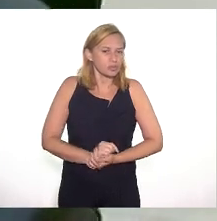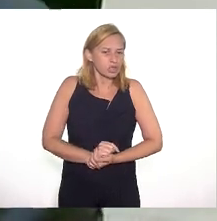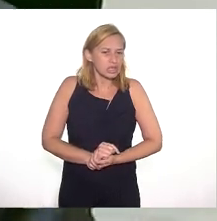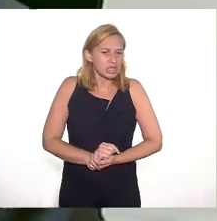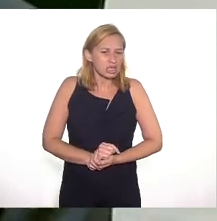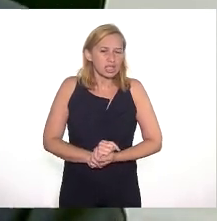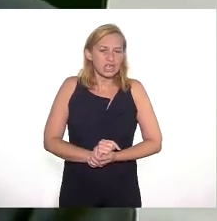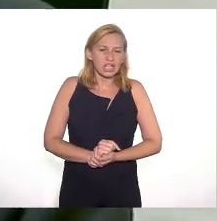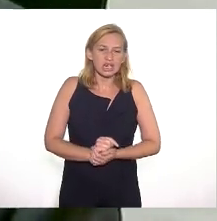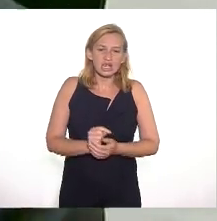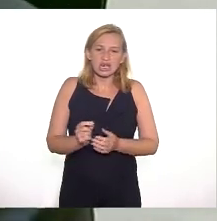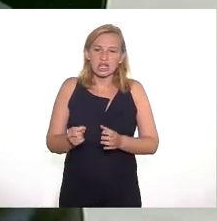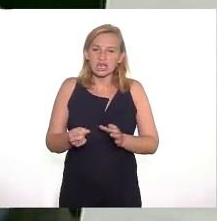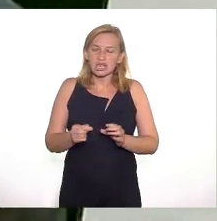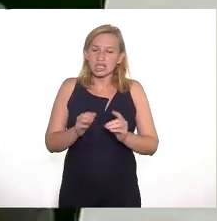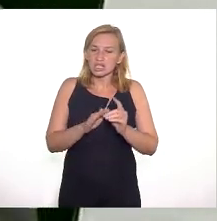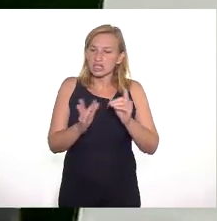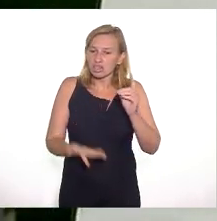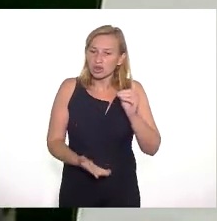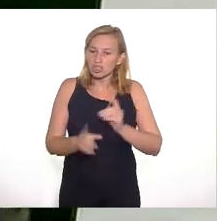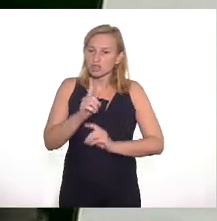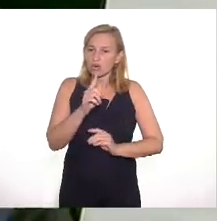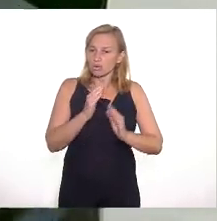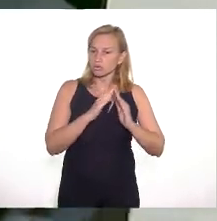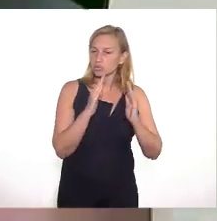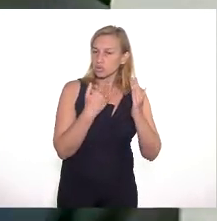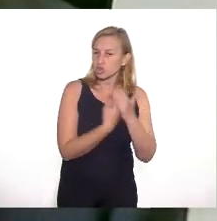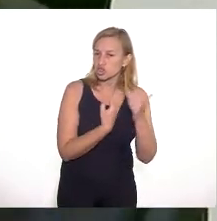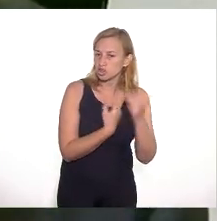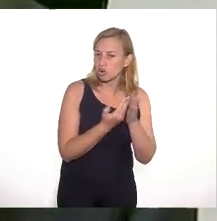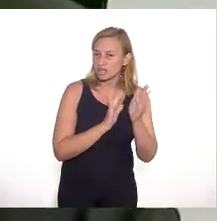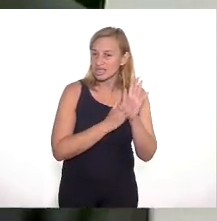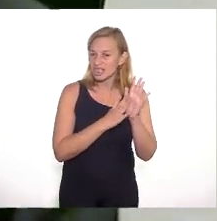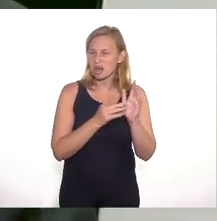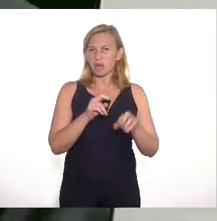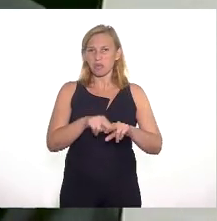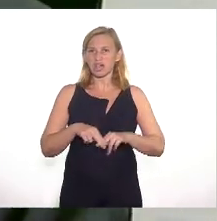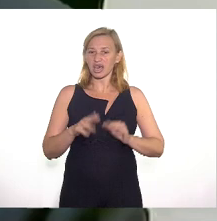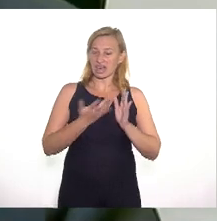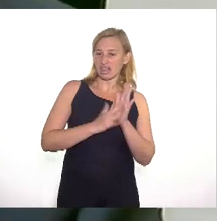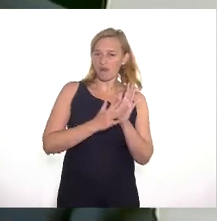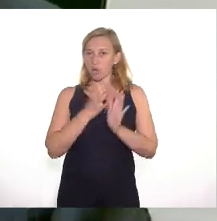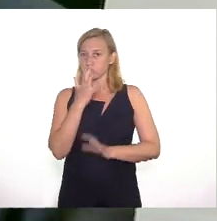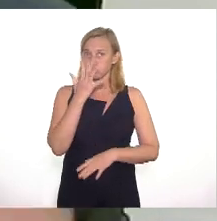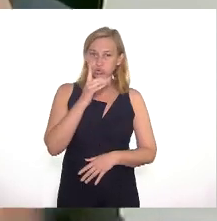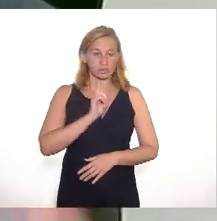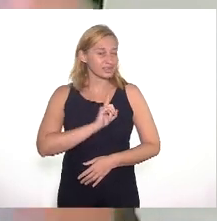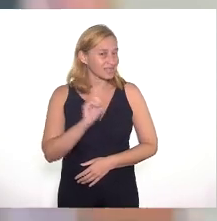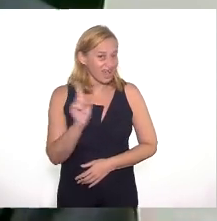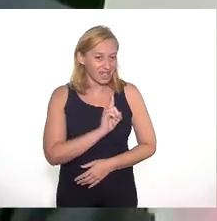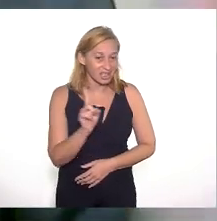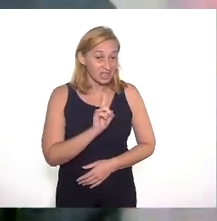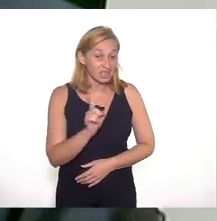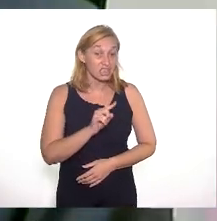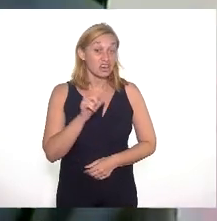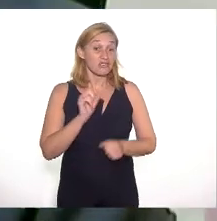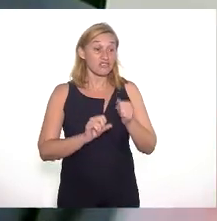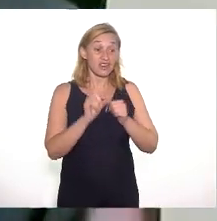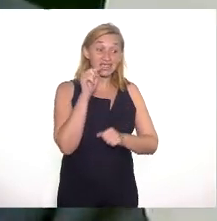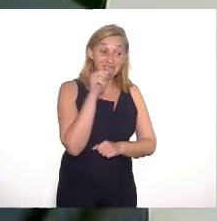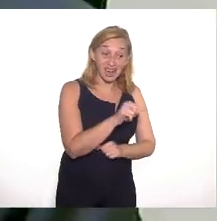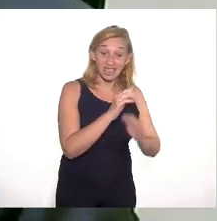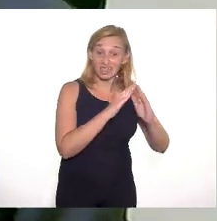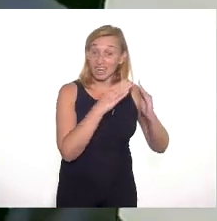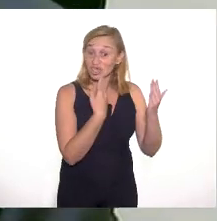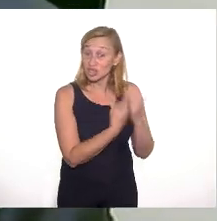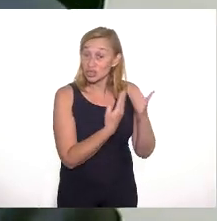esse lançamento não foi feito numa escola de samba porque isso é um carnaval. Não é um carnaval. A medida foi feita numa escola de